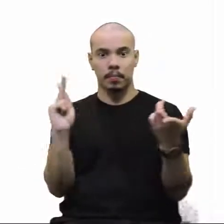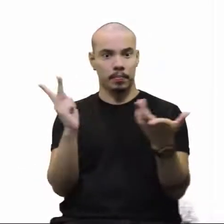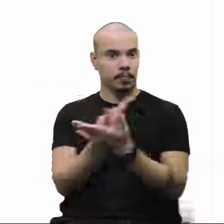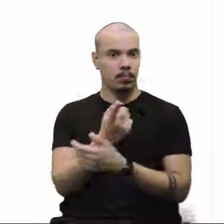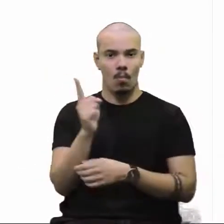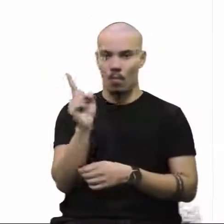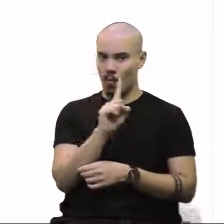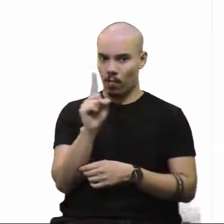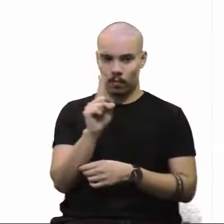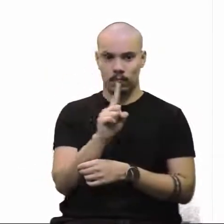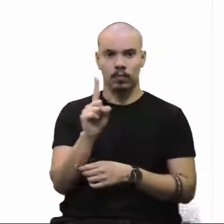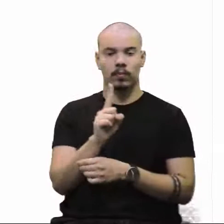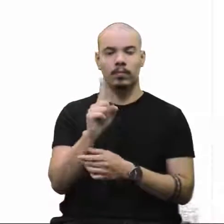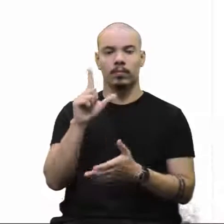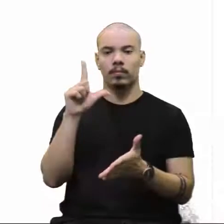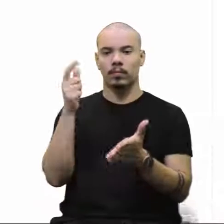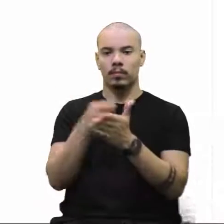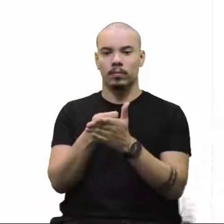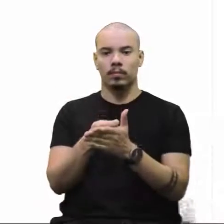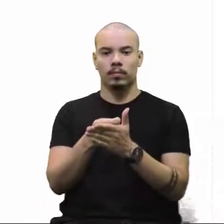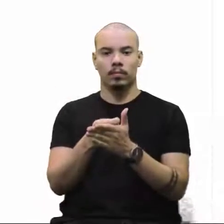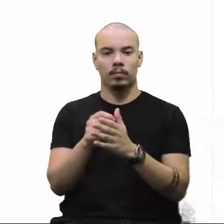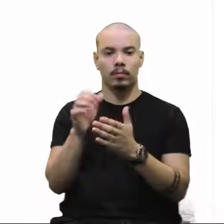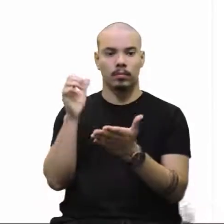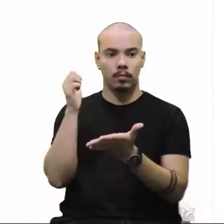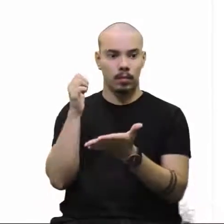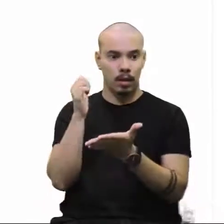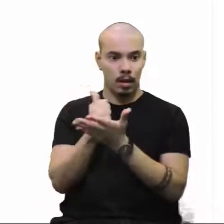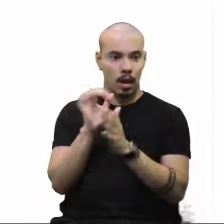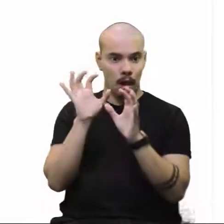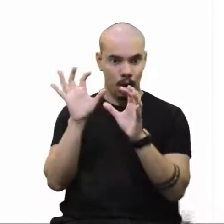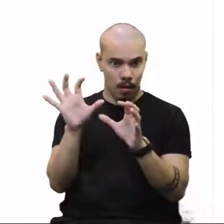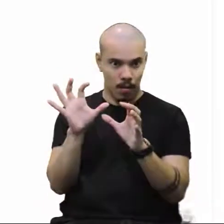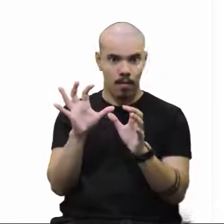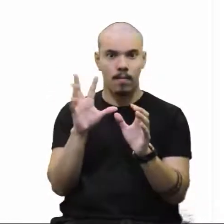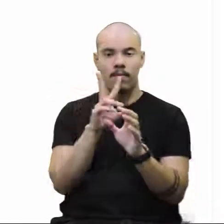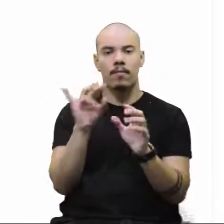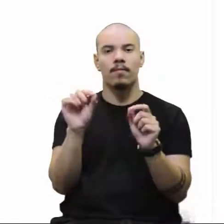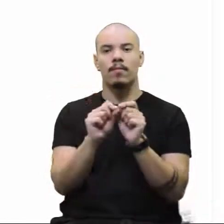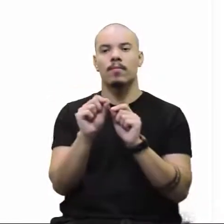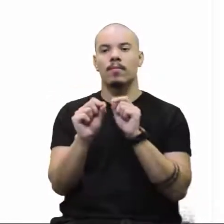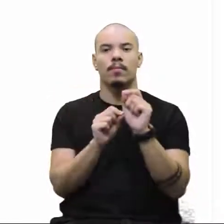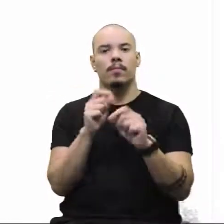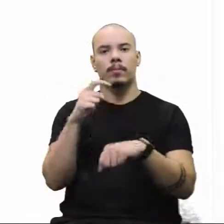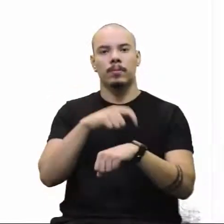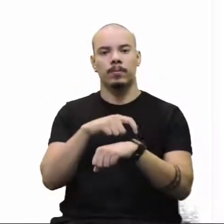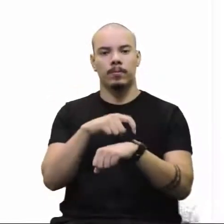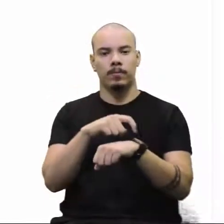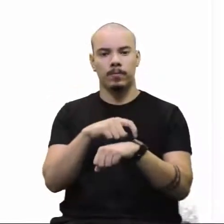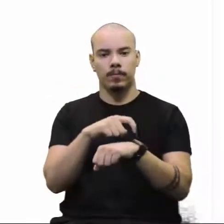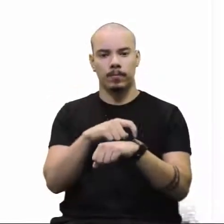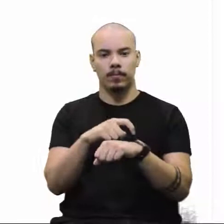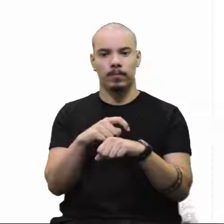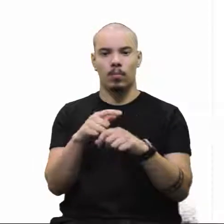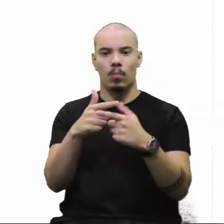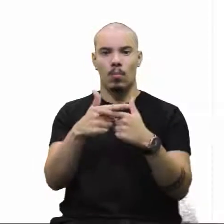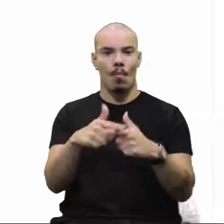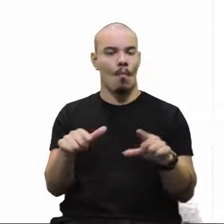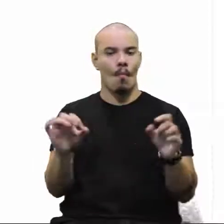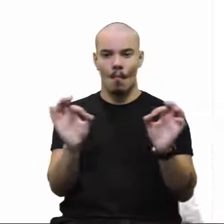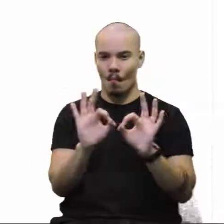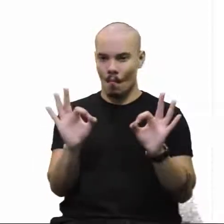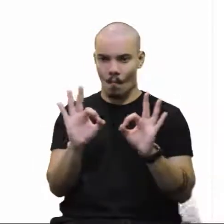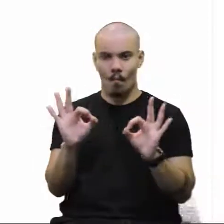aconteça, ao atingir a posição... Isso. Ao atingir a posição de momento de rotação nulo, o sentido